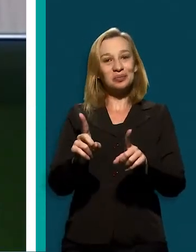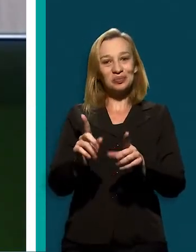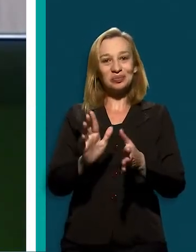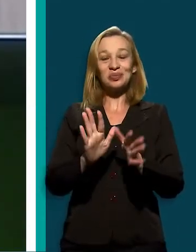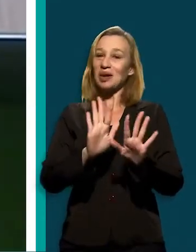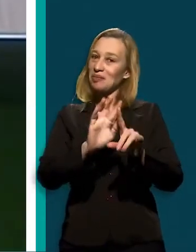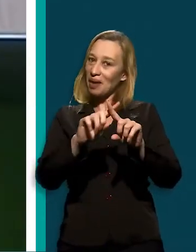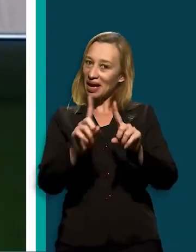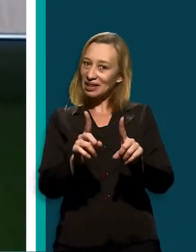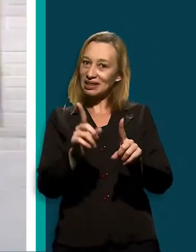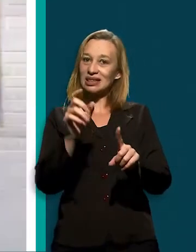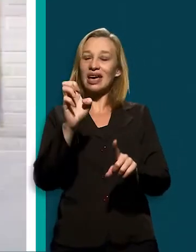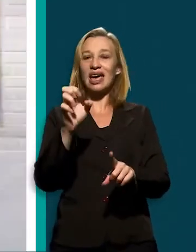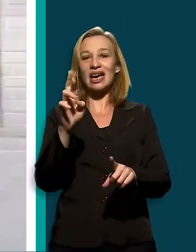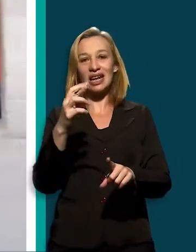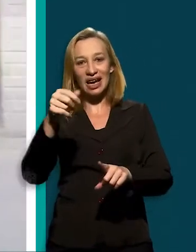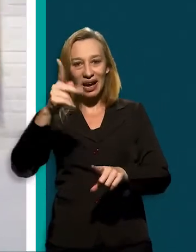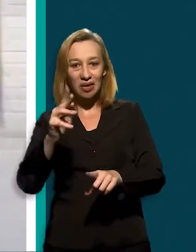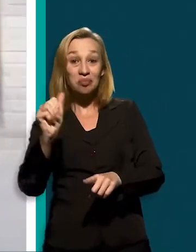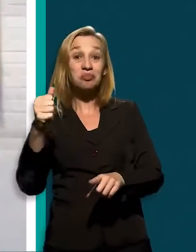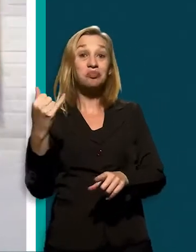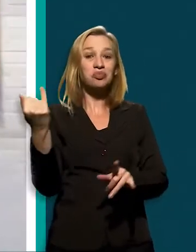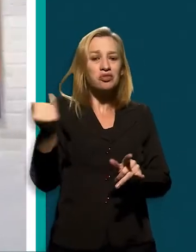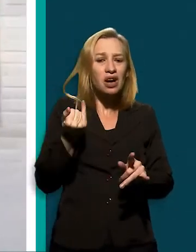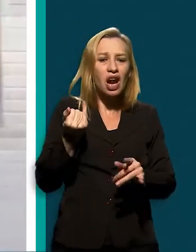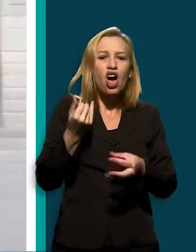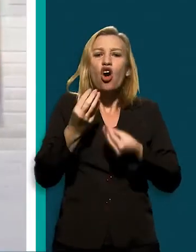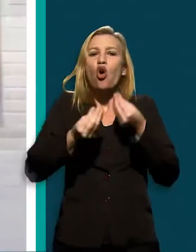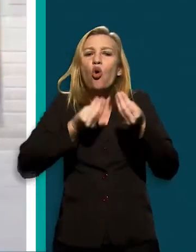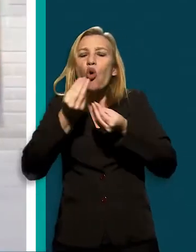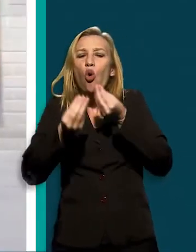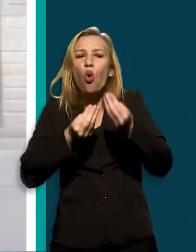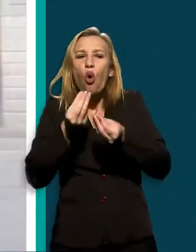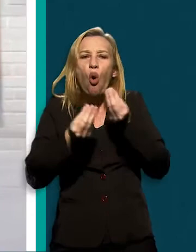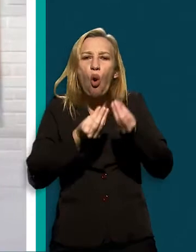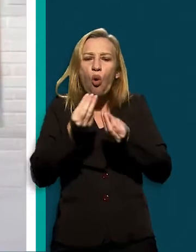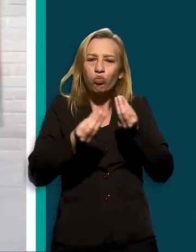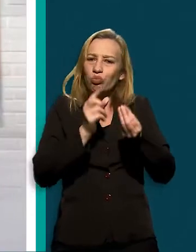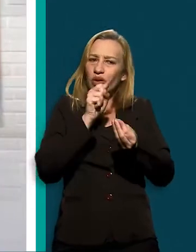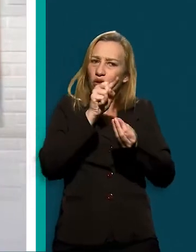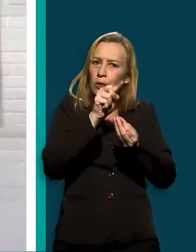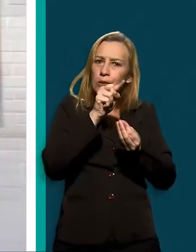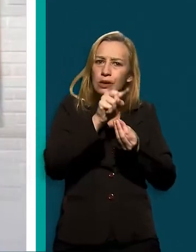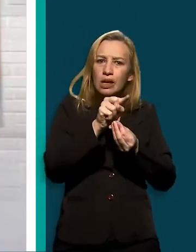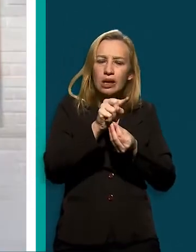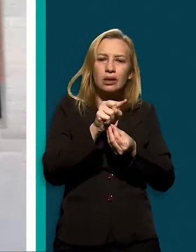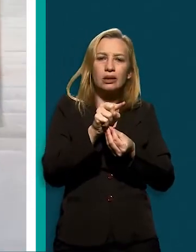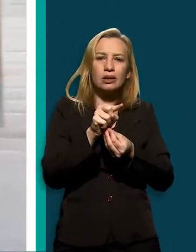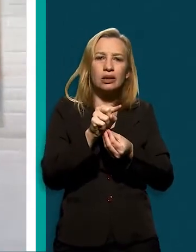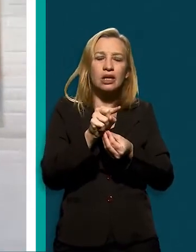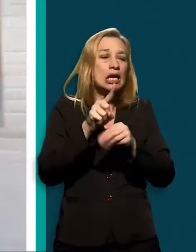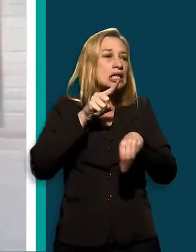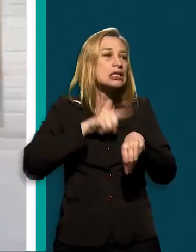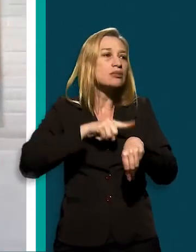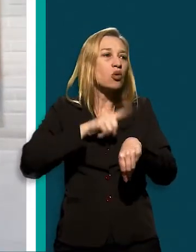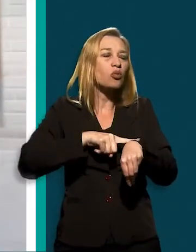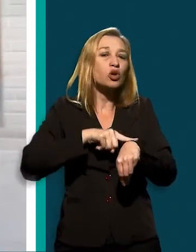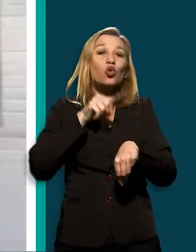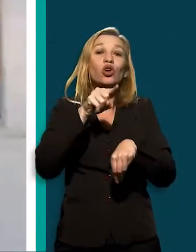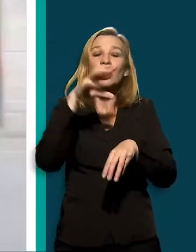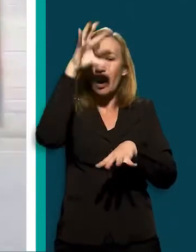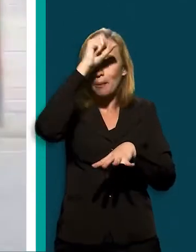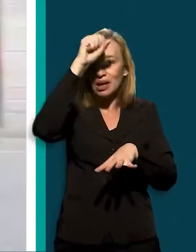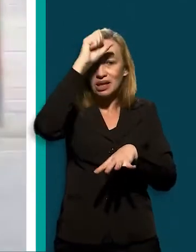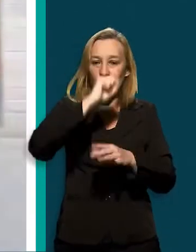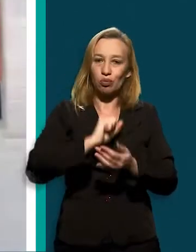Olha, Mas, essa Edson, história... me diz uma coisa, como que tem sido para você esse